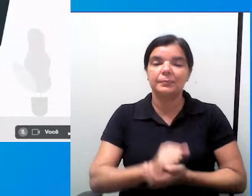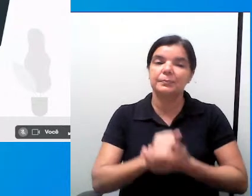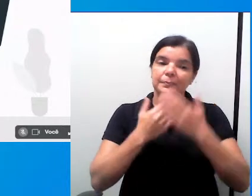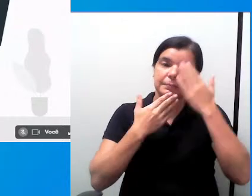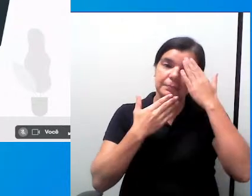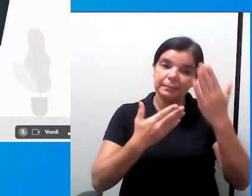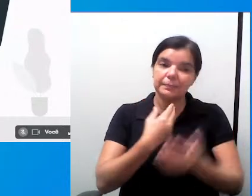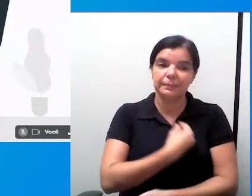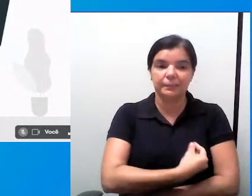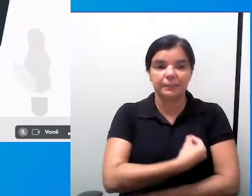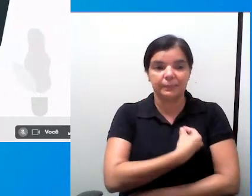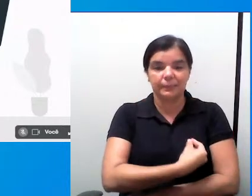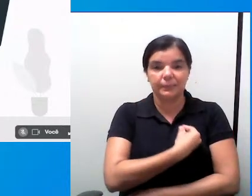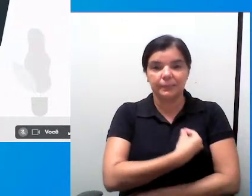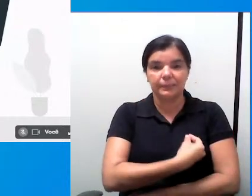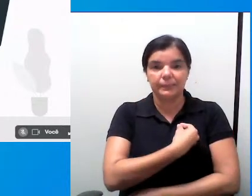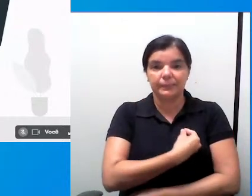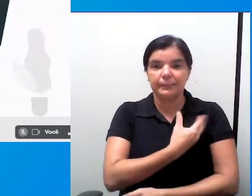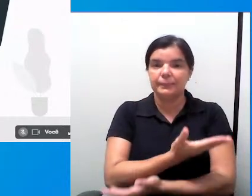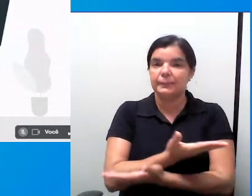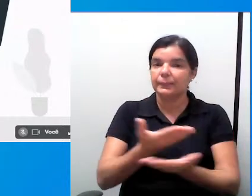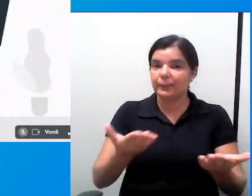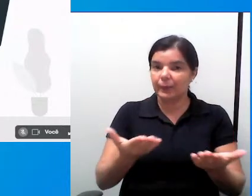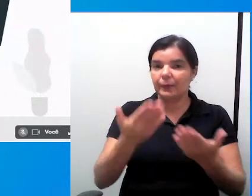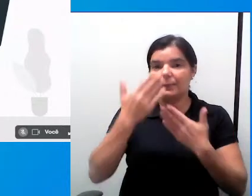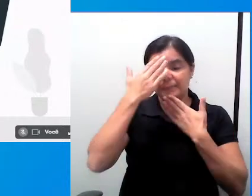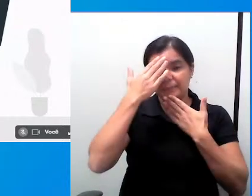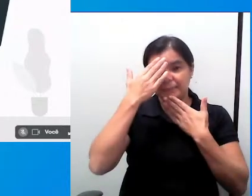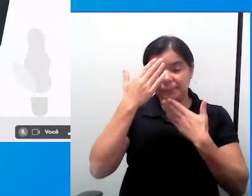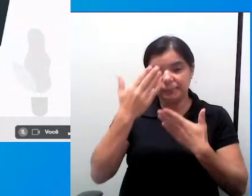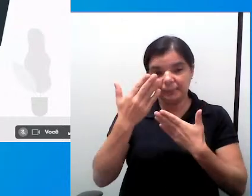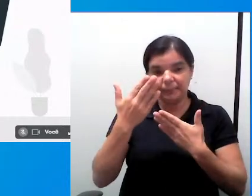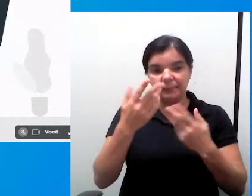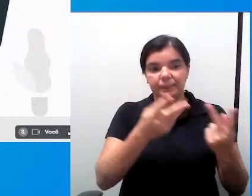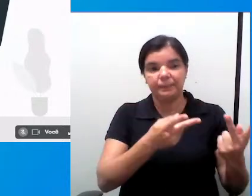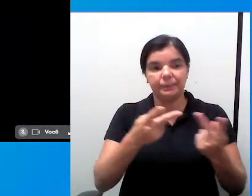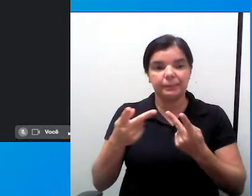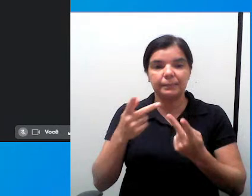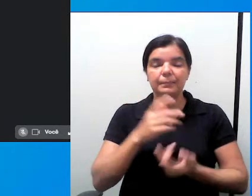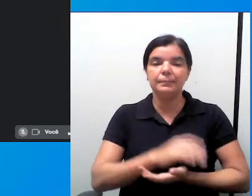agradeço a participação aí de vocês e agradeço mais uma vez o convite.